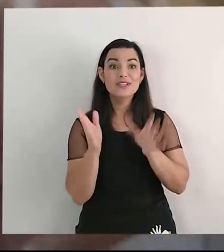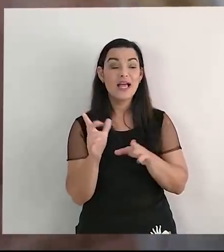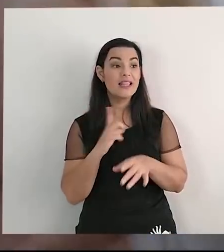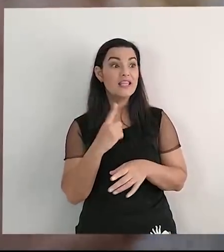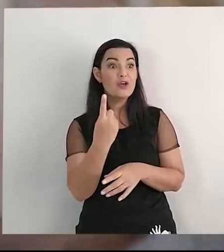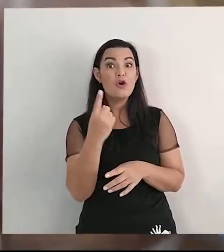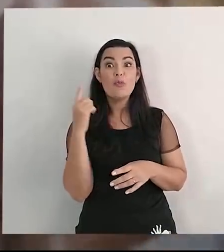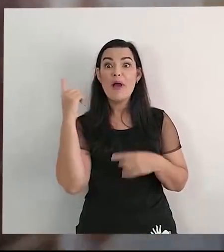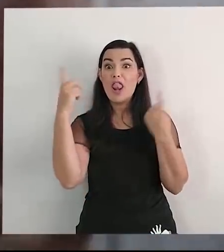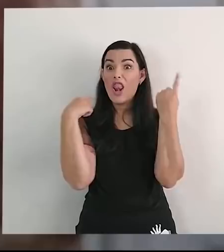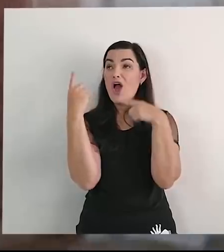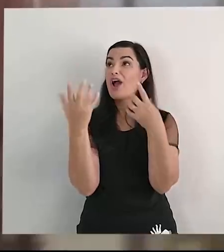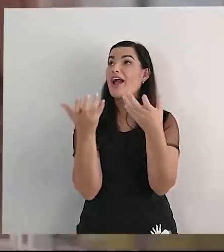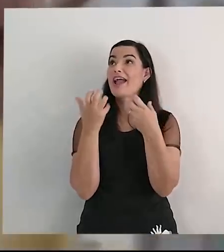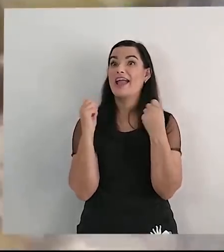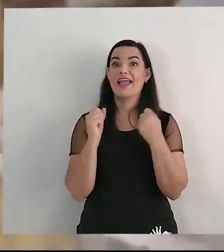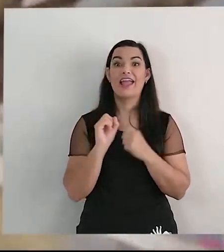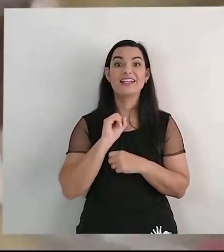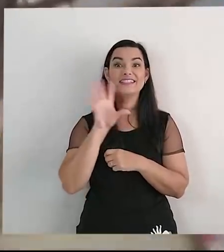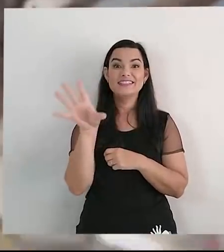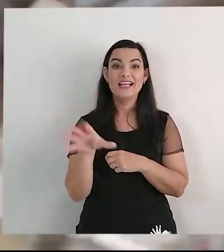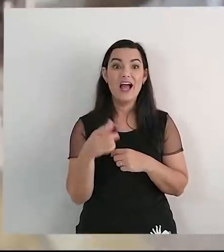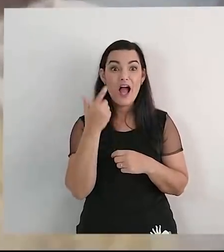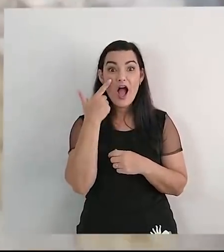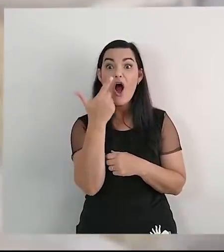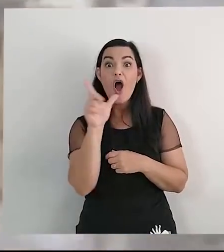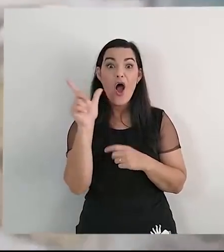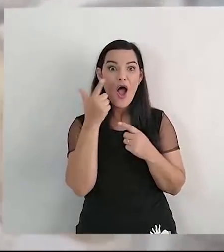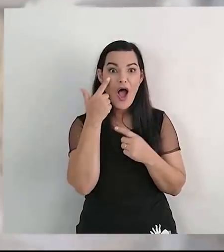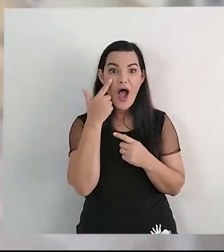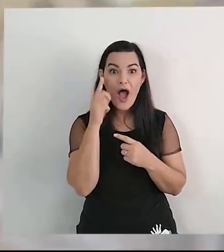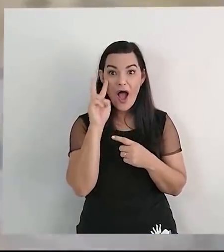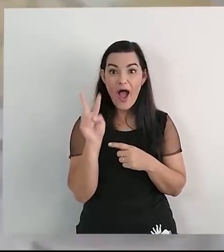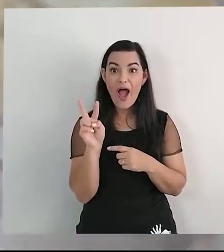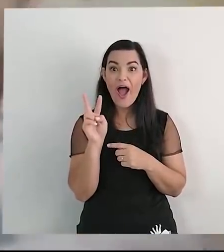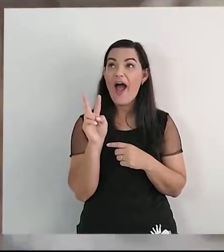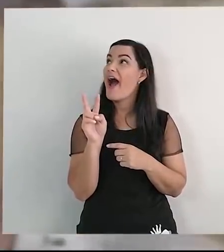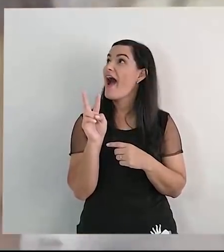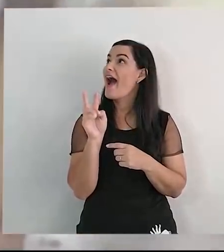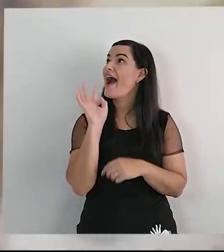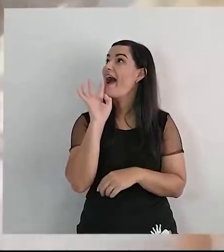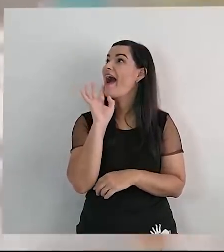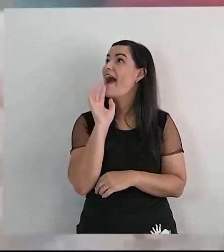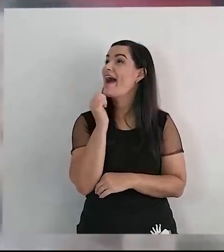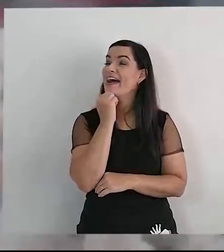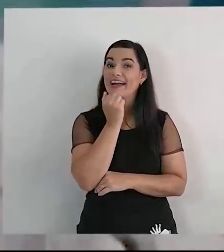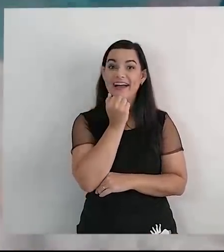pra sair aqui no Essa é mais topo. uma. Olha, ela tá sacudindo as asinhas, olha.